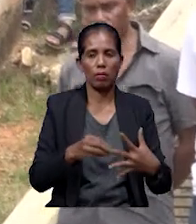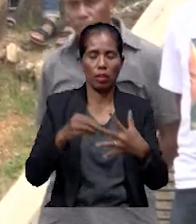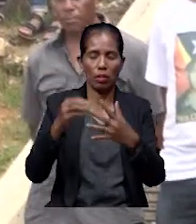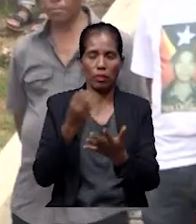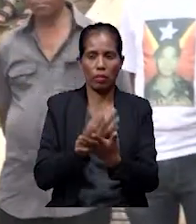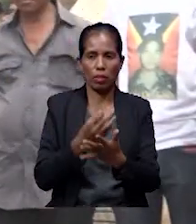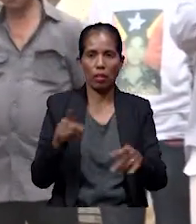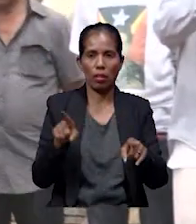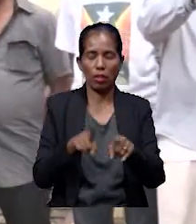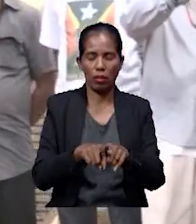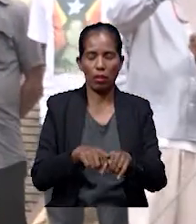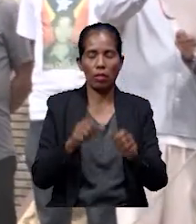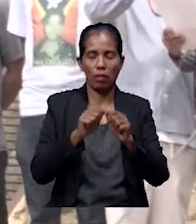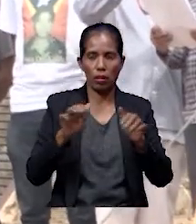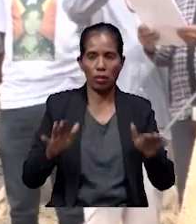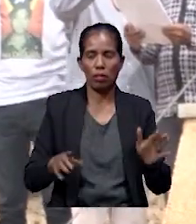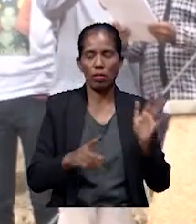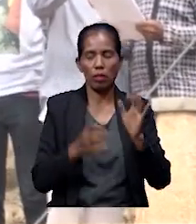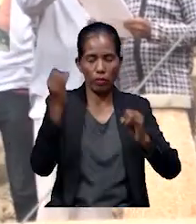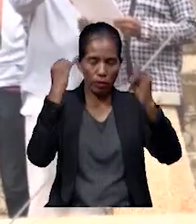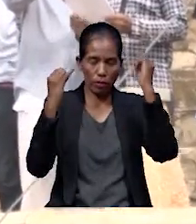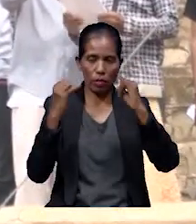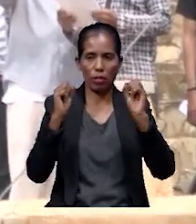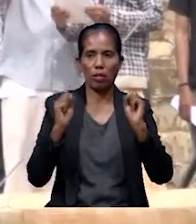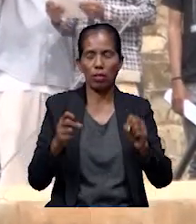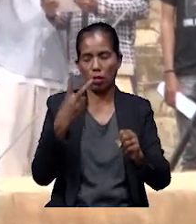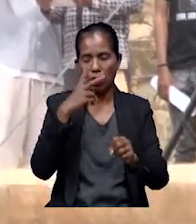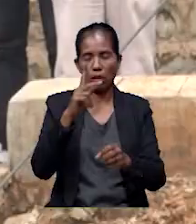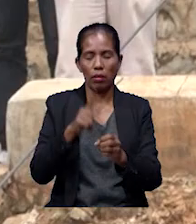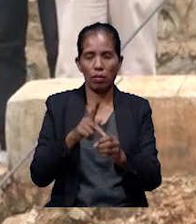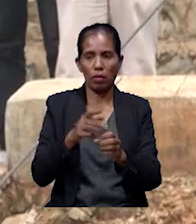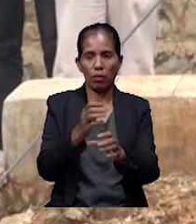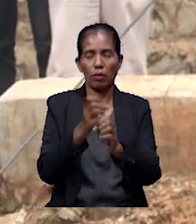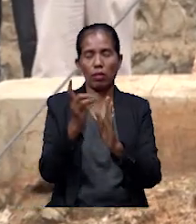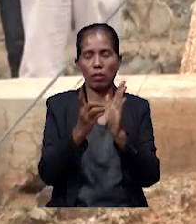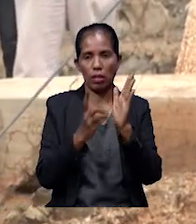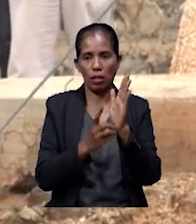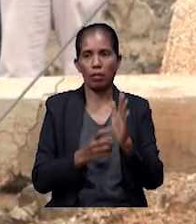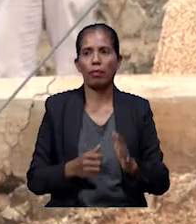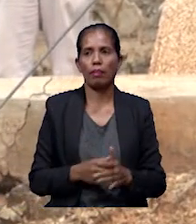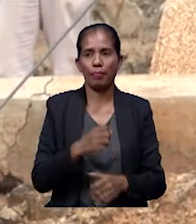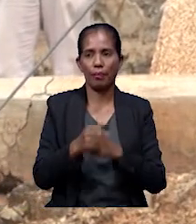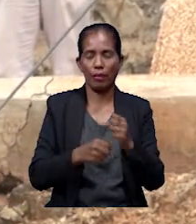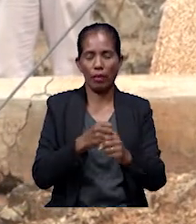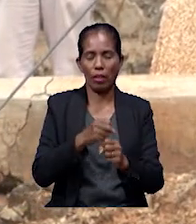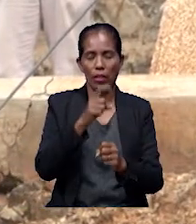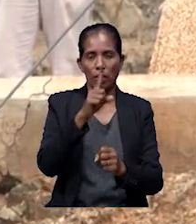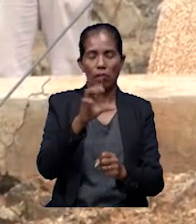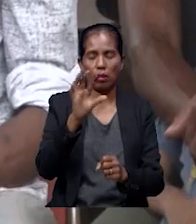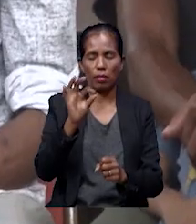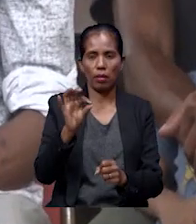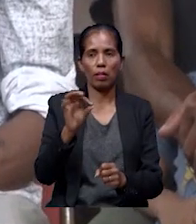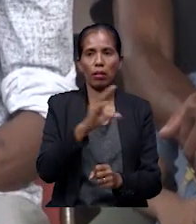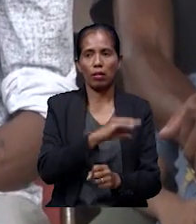der oficial ba administração na informação ba petróleo, no coleção ba data petrolífero. E a Tine Ring Rua Alu, to a Ring Rua